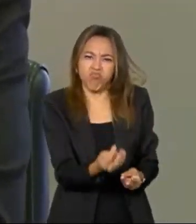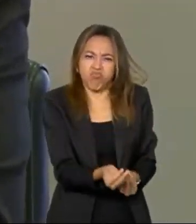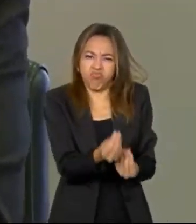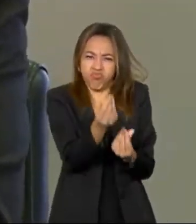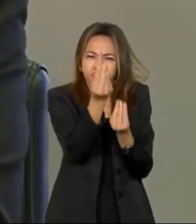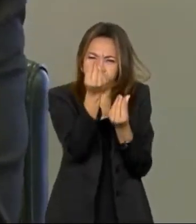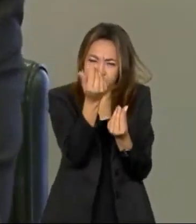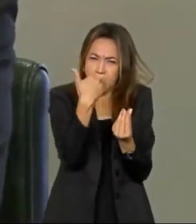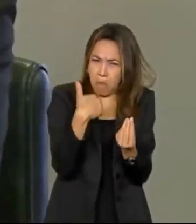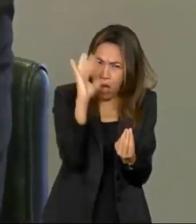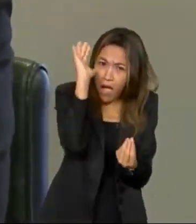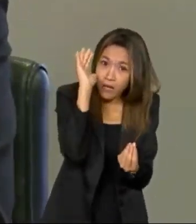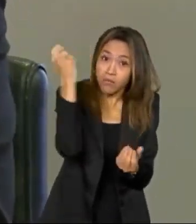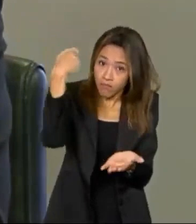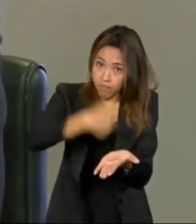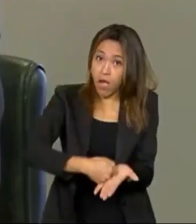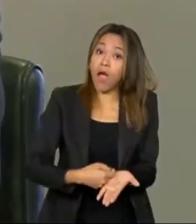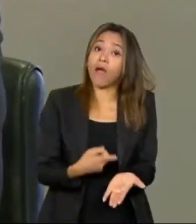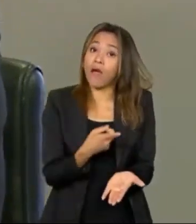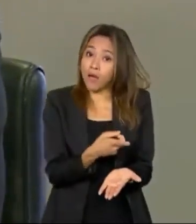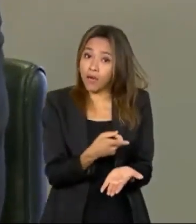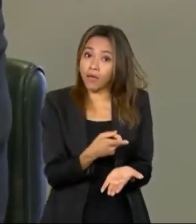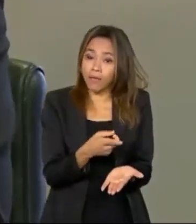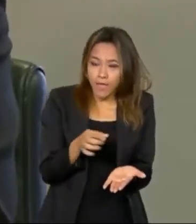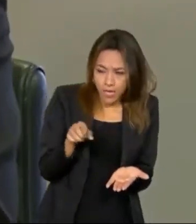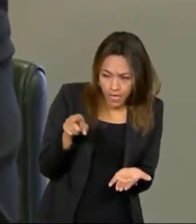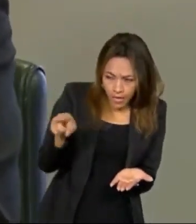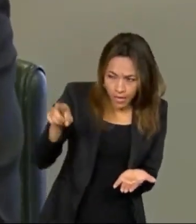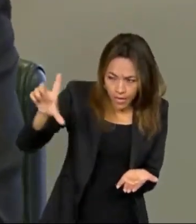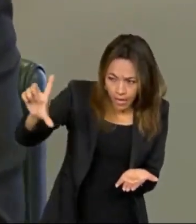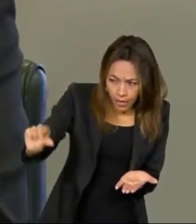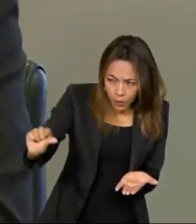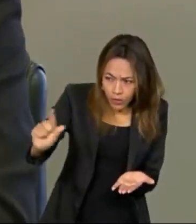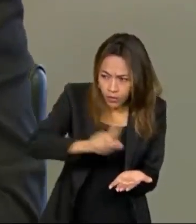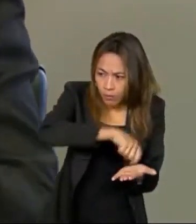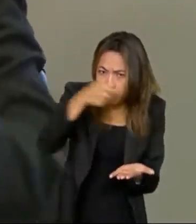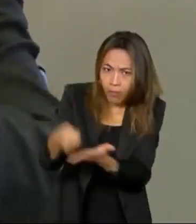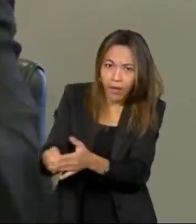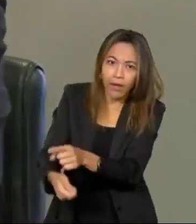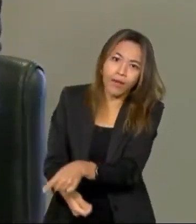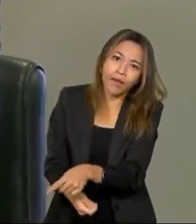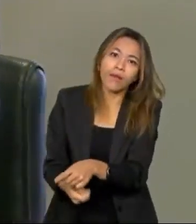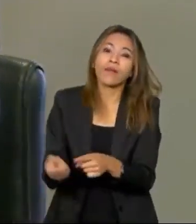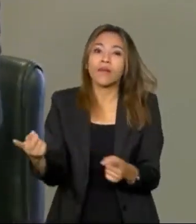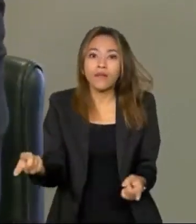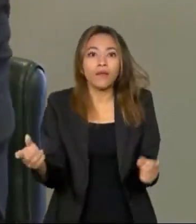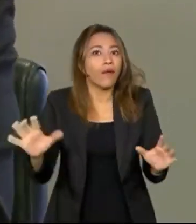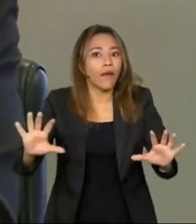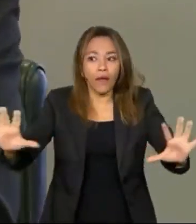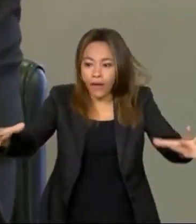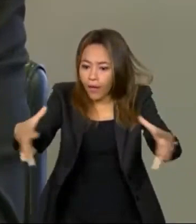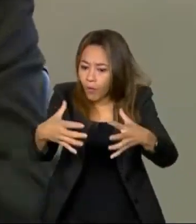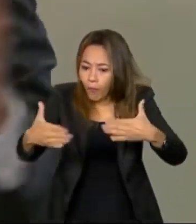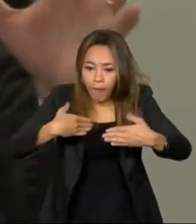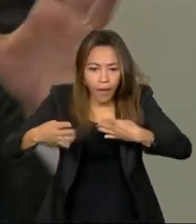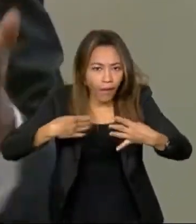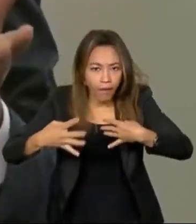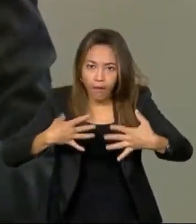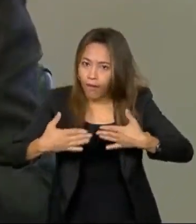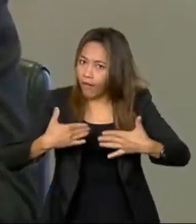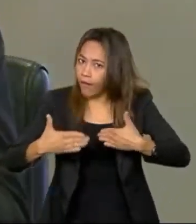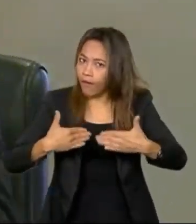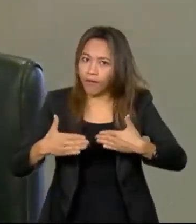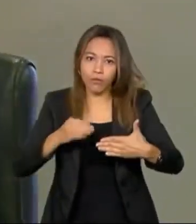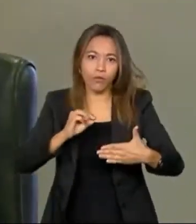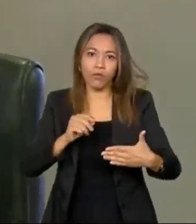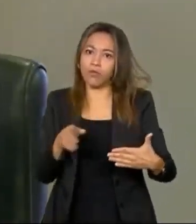poluentes, né, paga por aquele que está reduzindo a pegada de carbono. Então é um mercado privado esse. Você tira